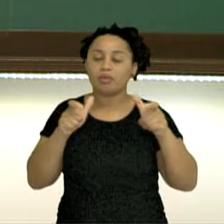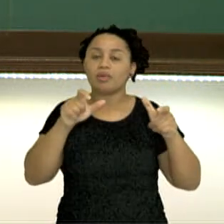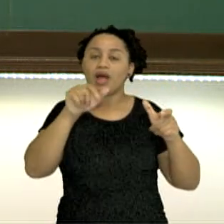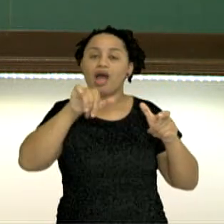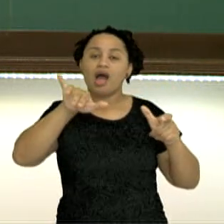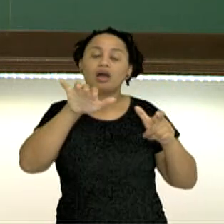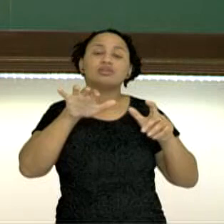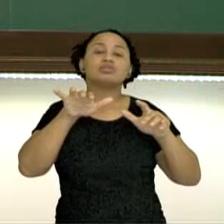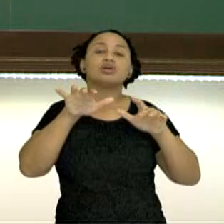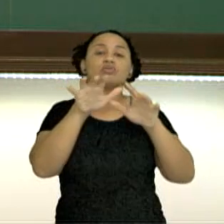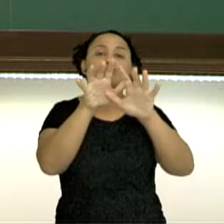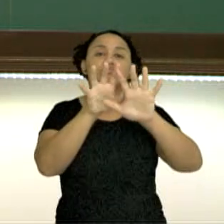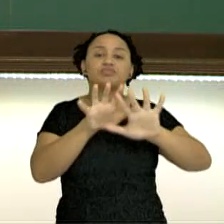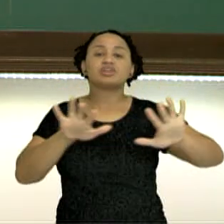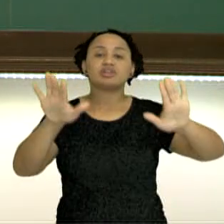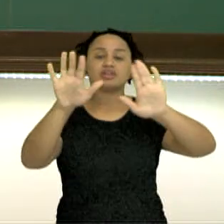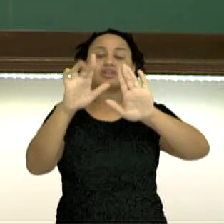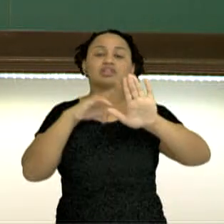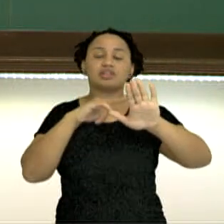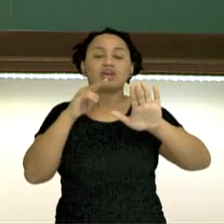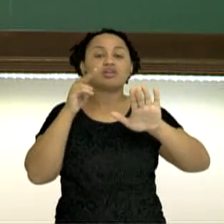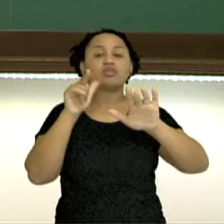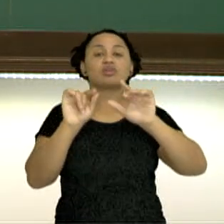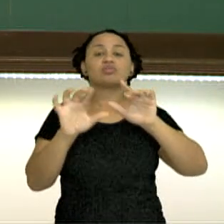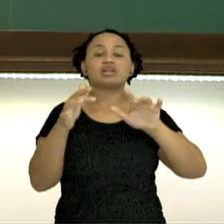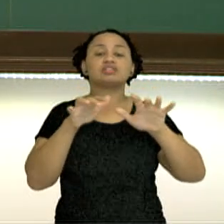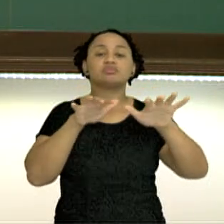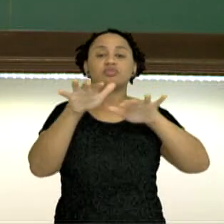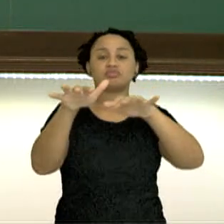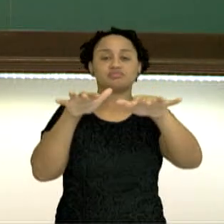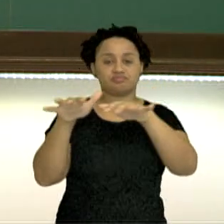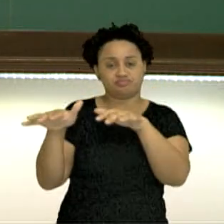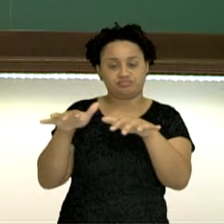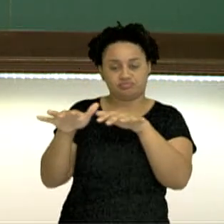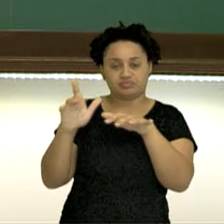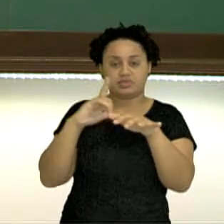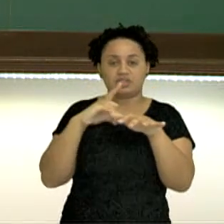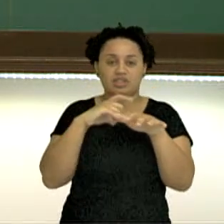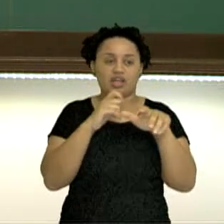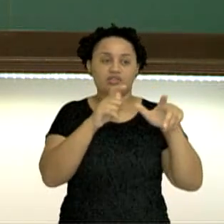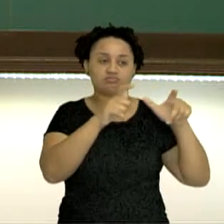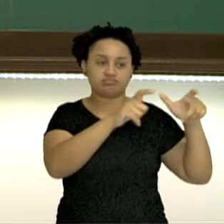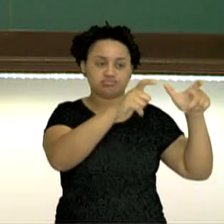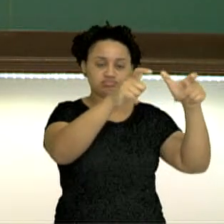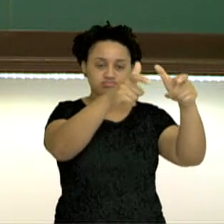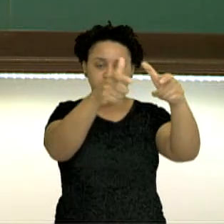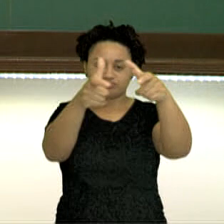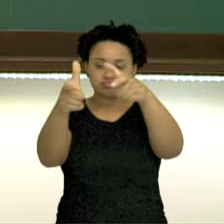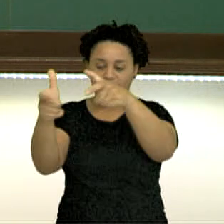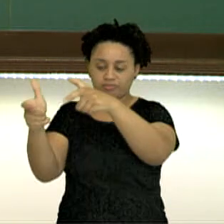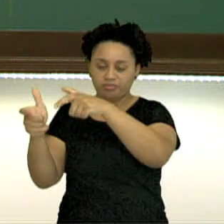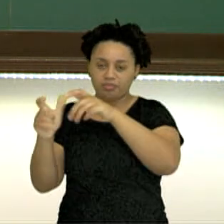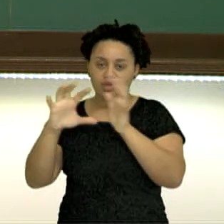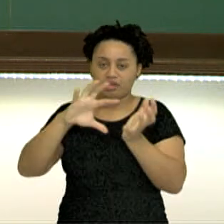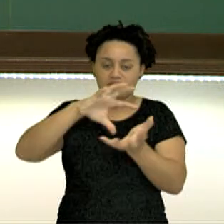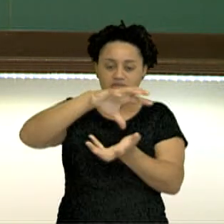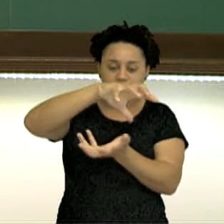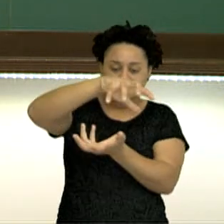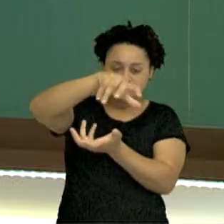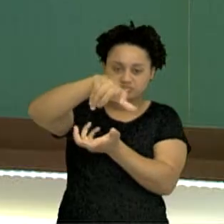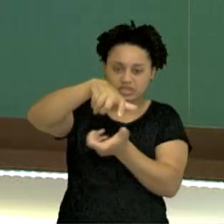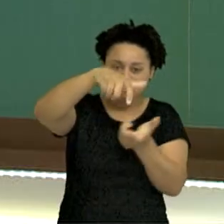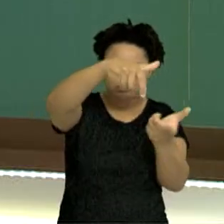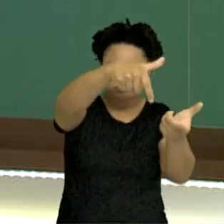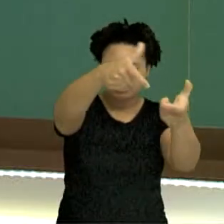se movimentando pelo nosso planeta. Então, são blocos de ar que estão se movimentando pela atmosfera.